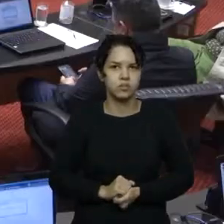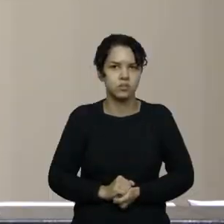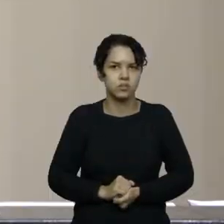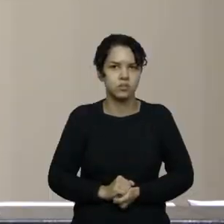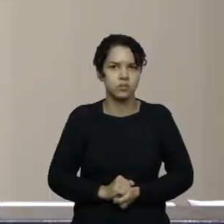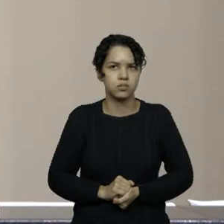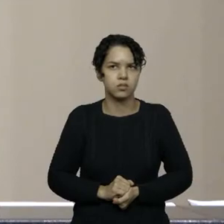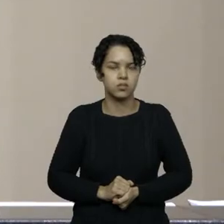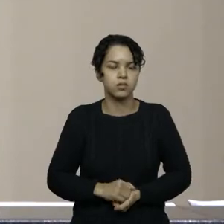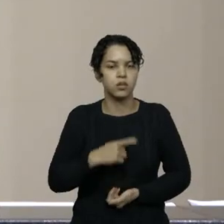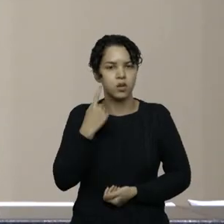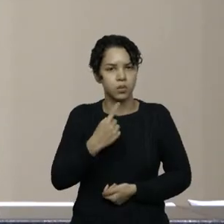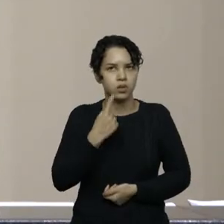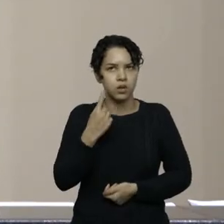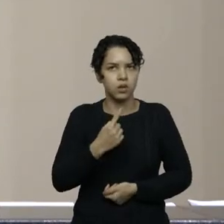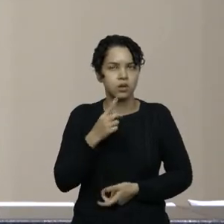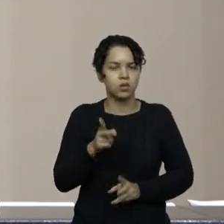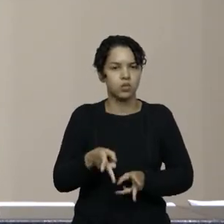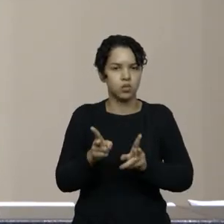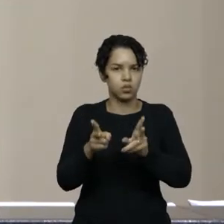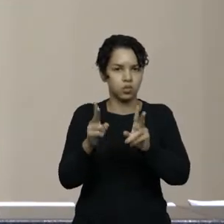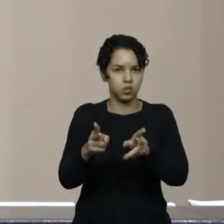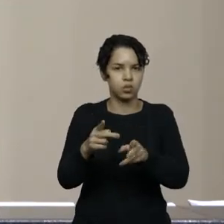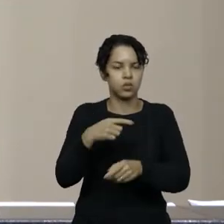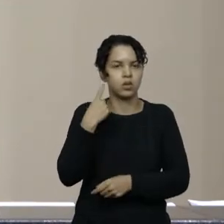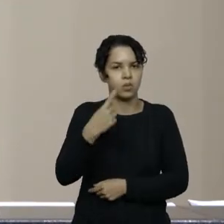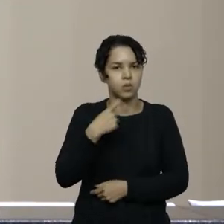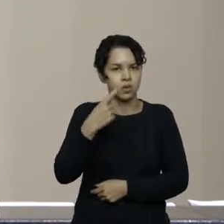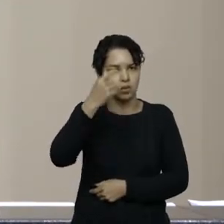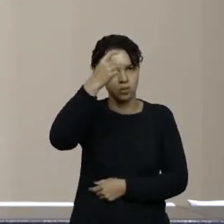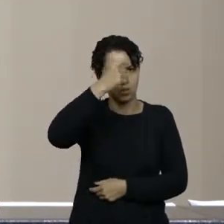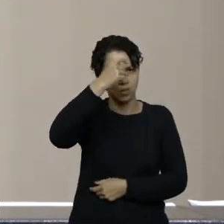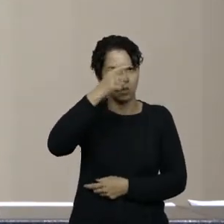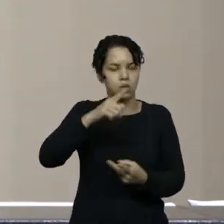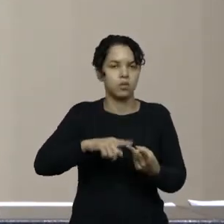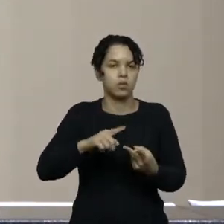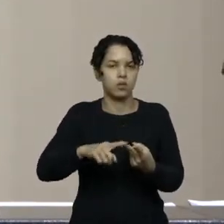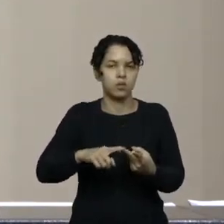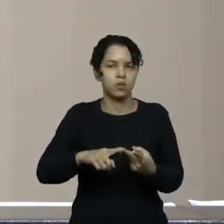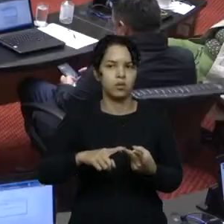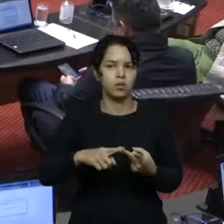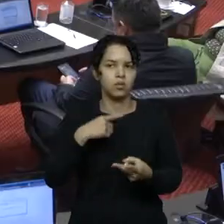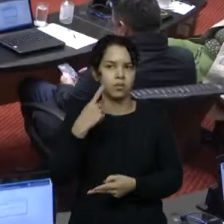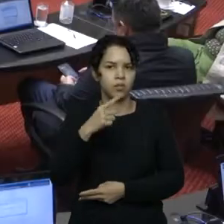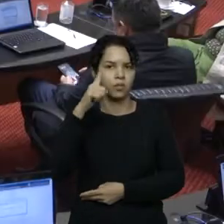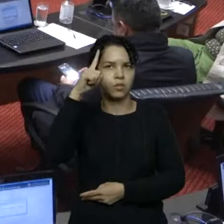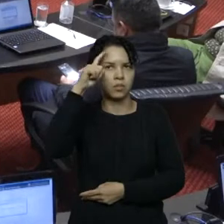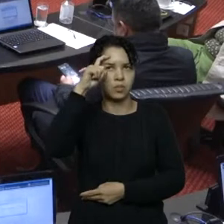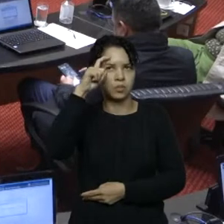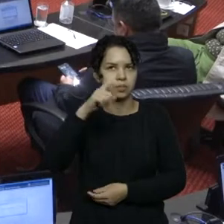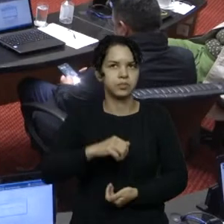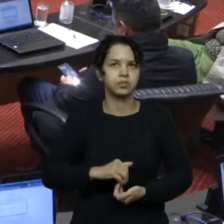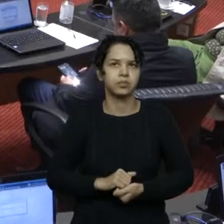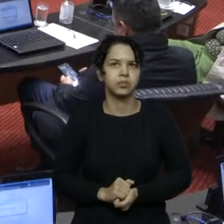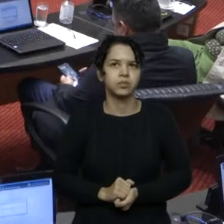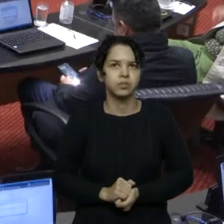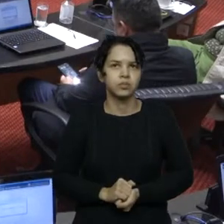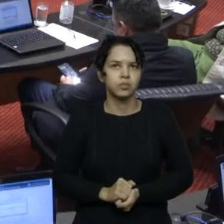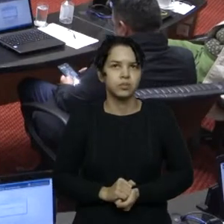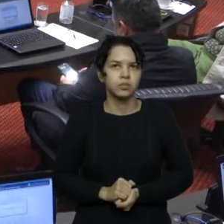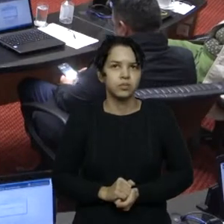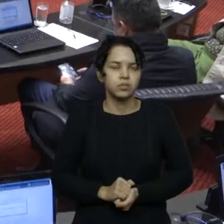deputada Paulinha ainda para discutir o deputado Maurício depois o deputado Marcos Vieira só queria pedir